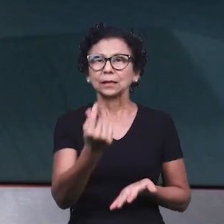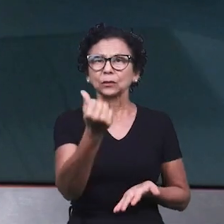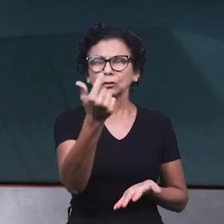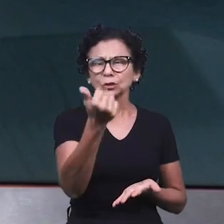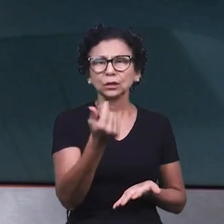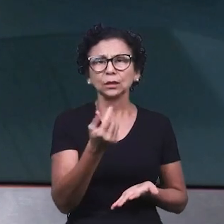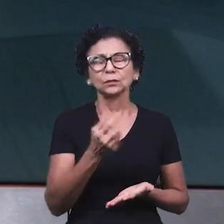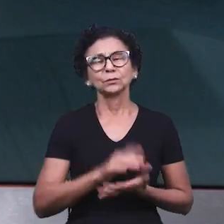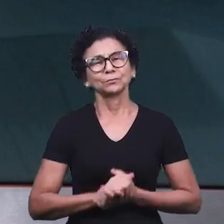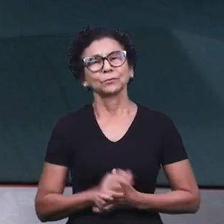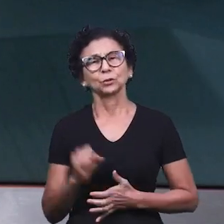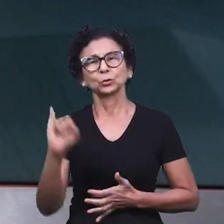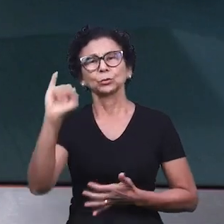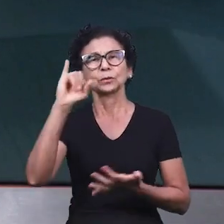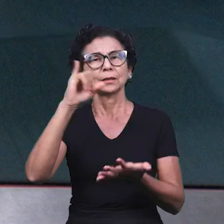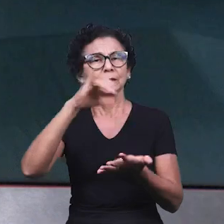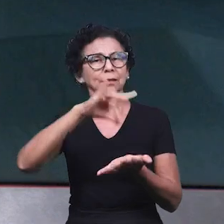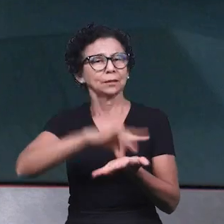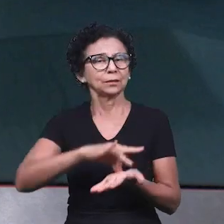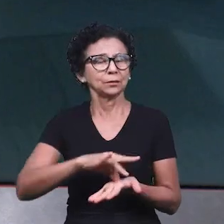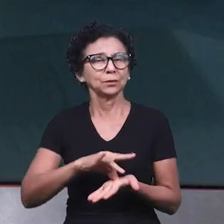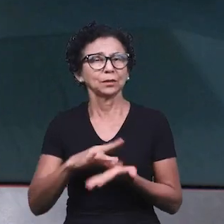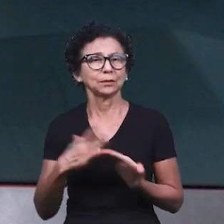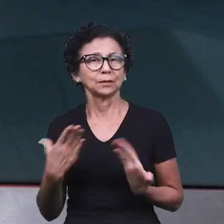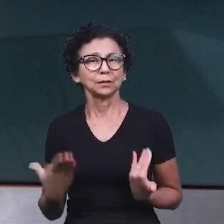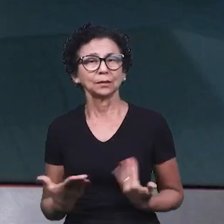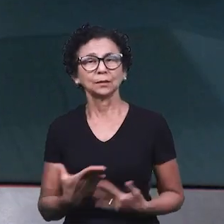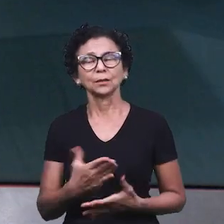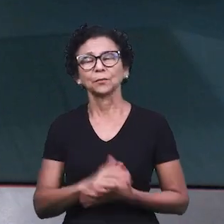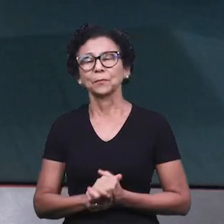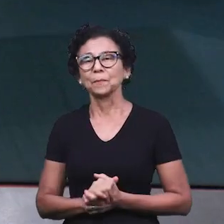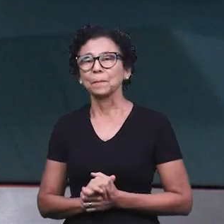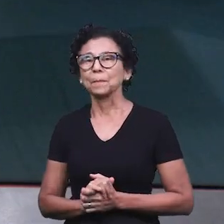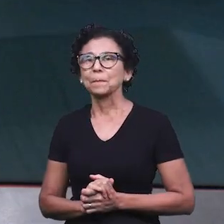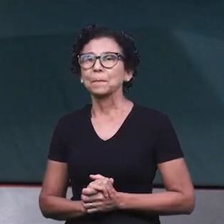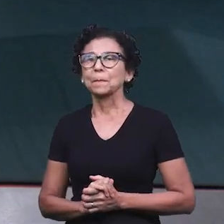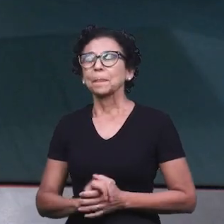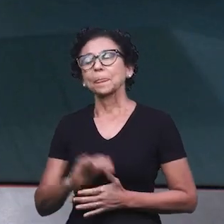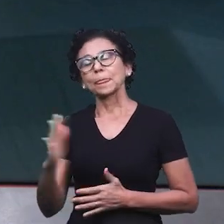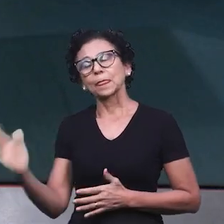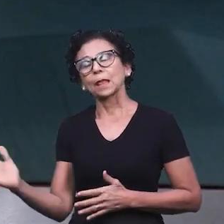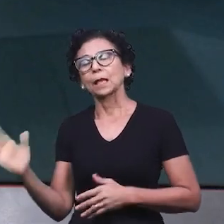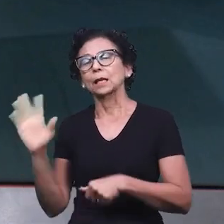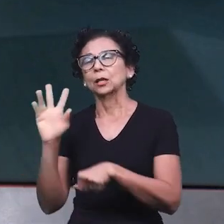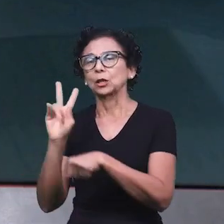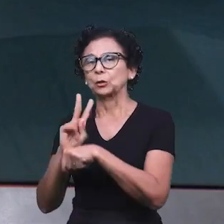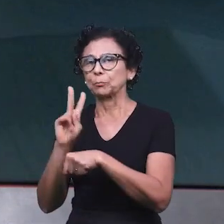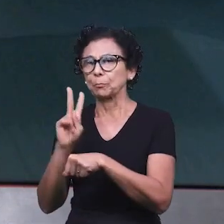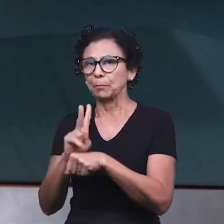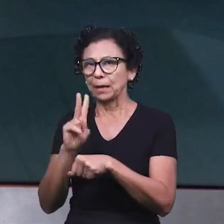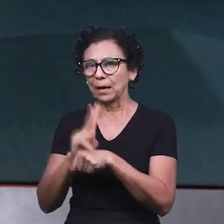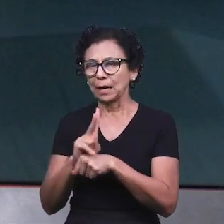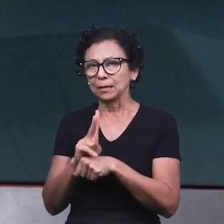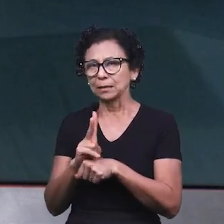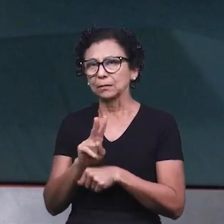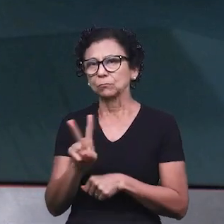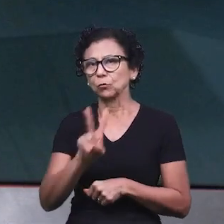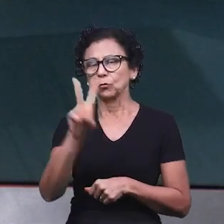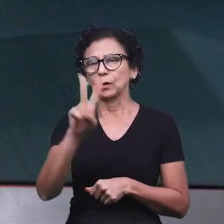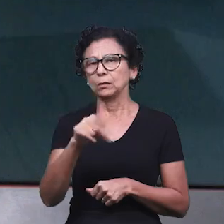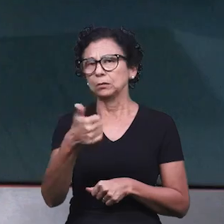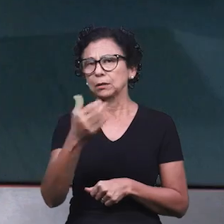juros cobrada por quem vende a prazo ou por quem empresta dinheiro é a remuneração daquele capital que